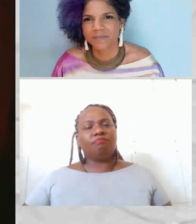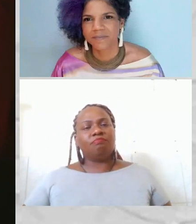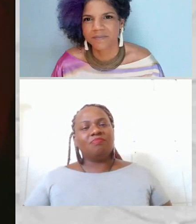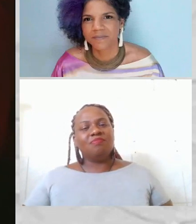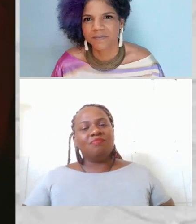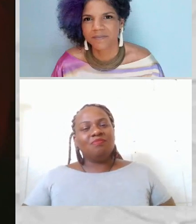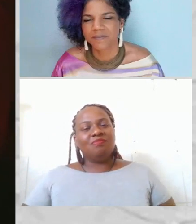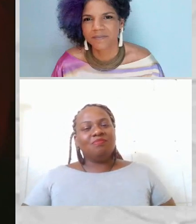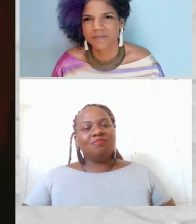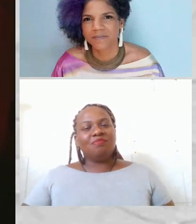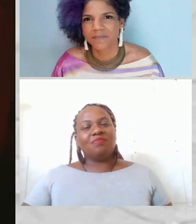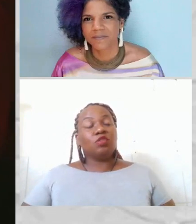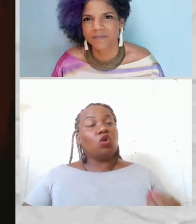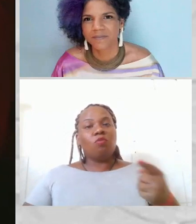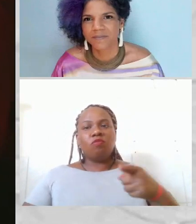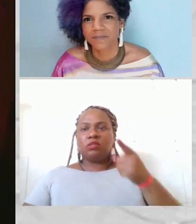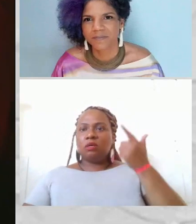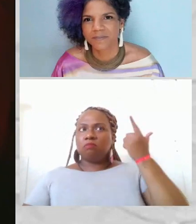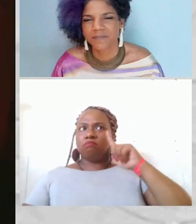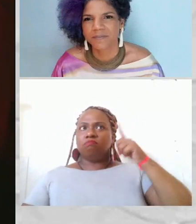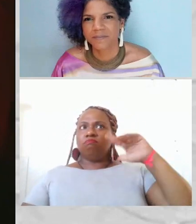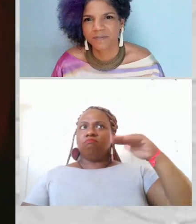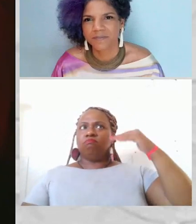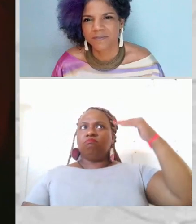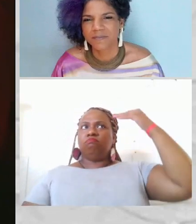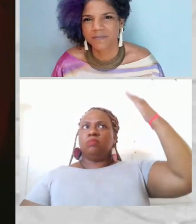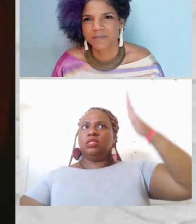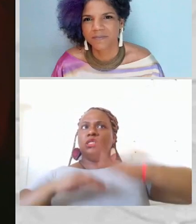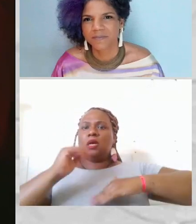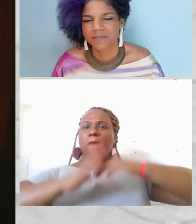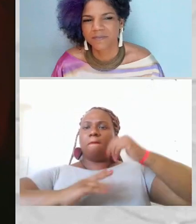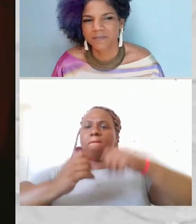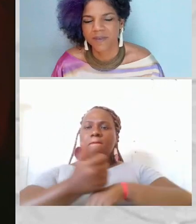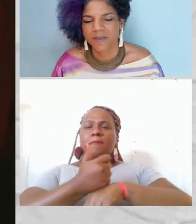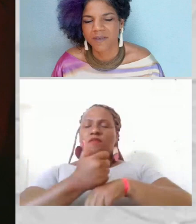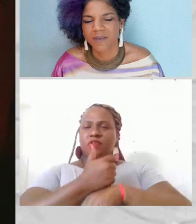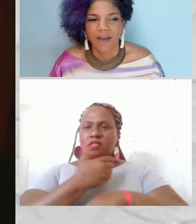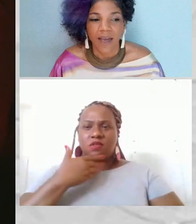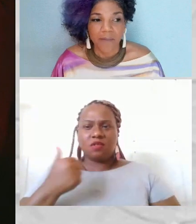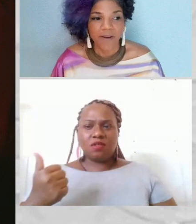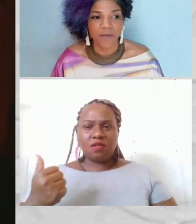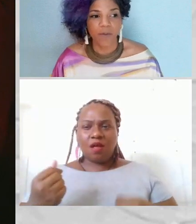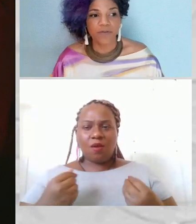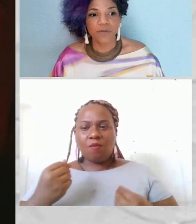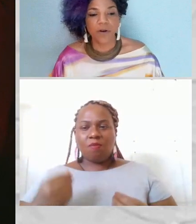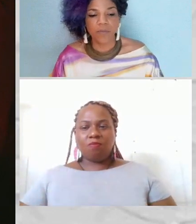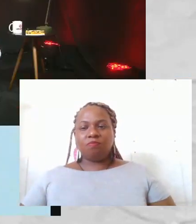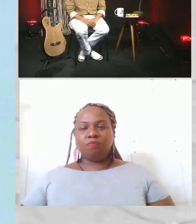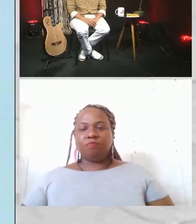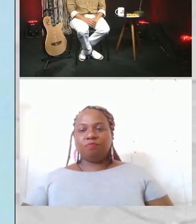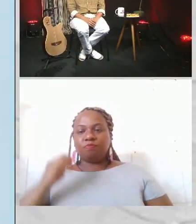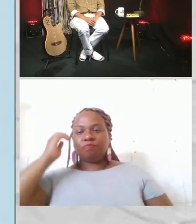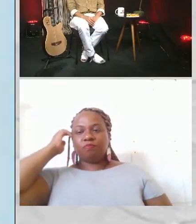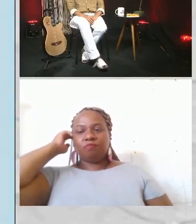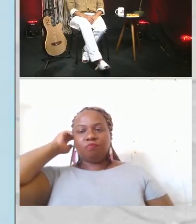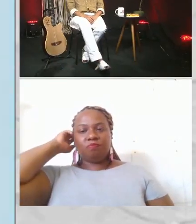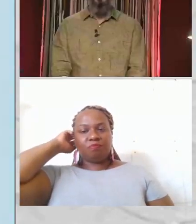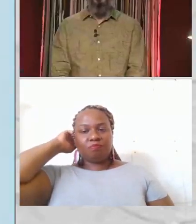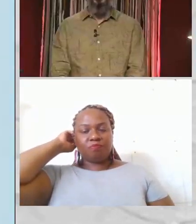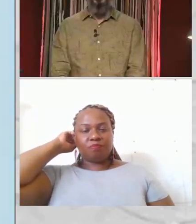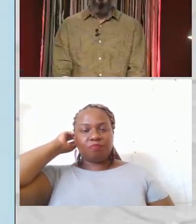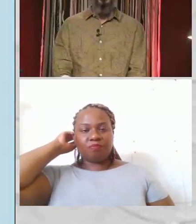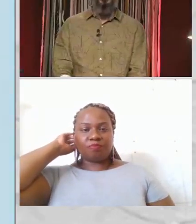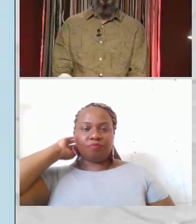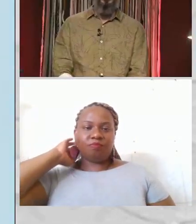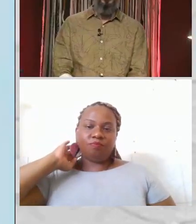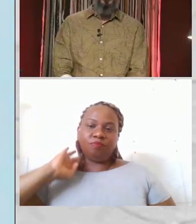a gente cresceu mais com isso profissionalmente? É, Mavi, profissionalmente, eu acho que